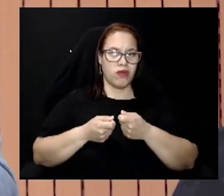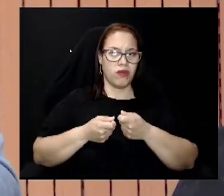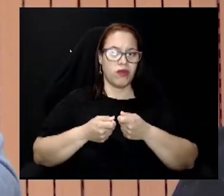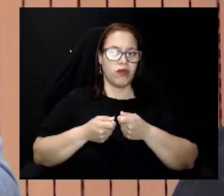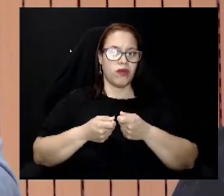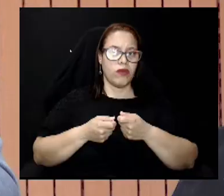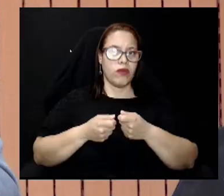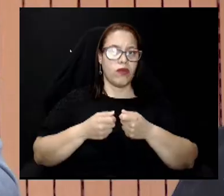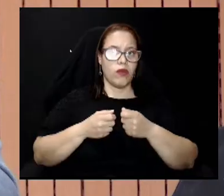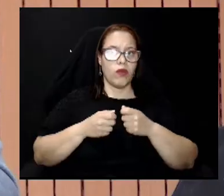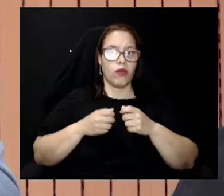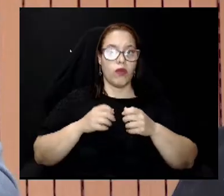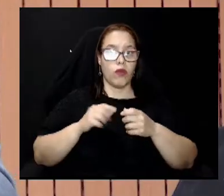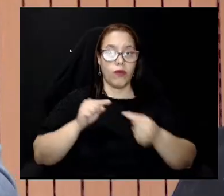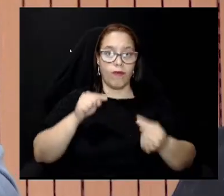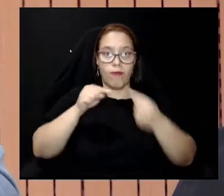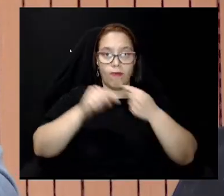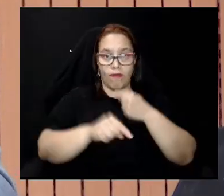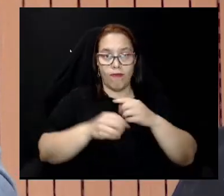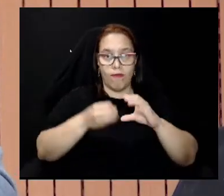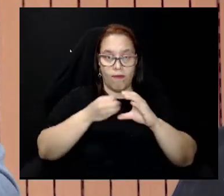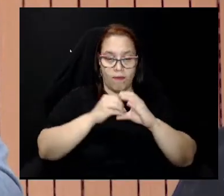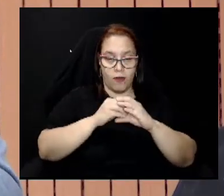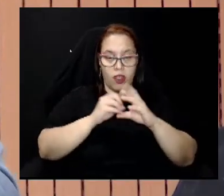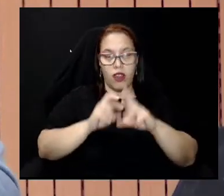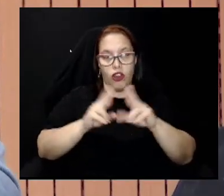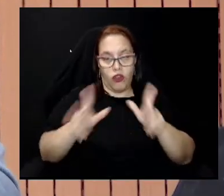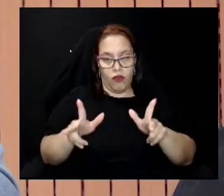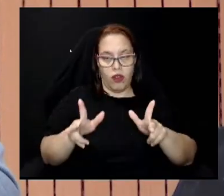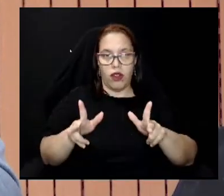de combater a célula cancerígena diferente, tá, Paulo?